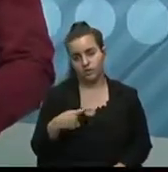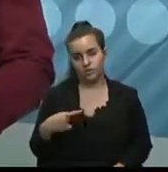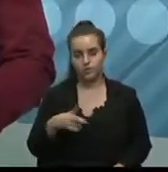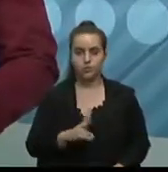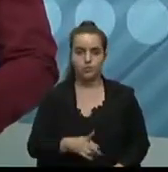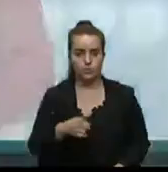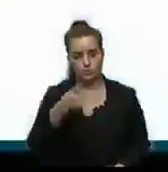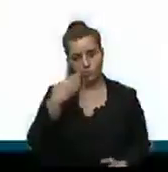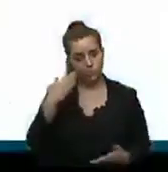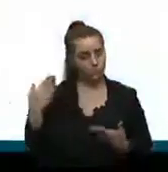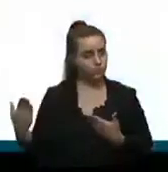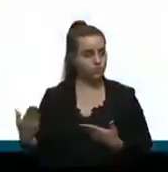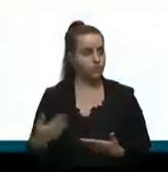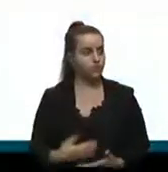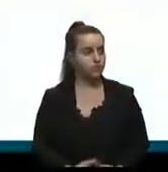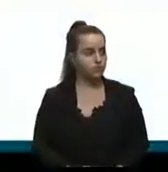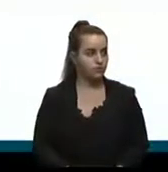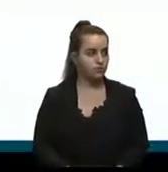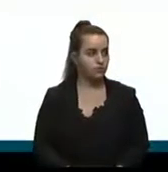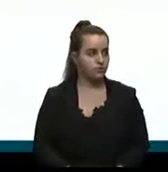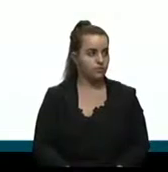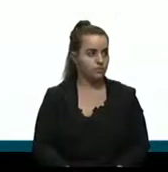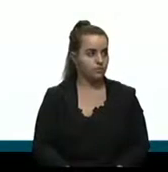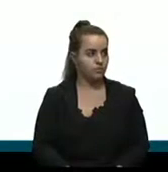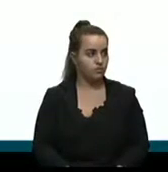Continue acompanhando no quadro.